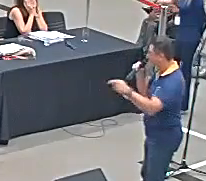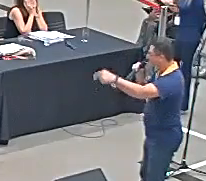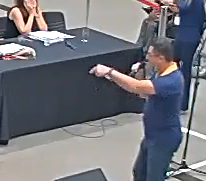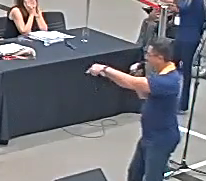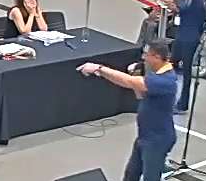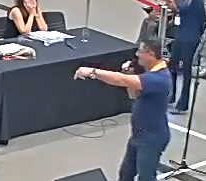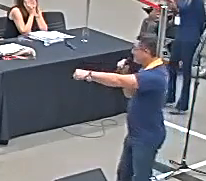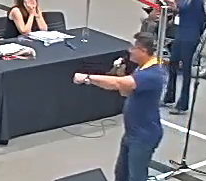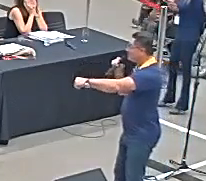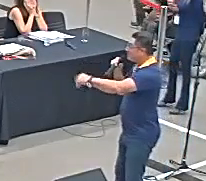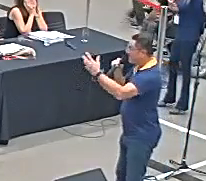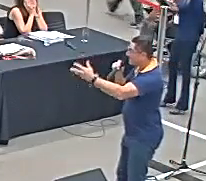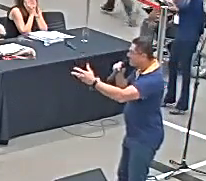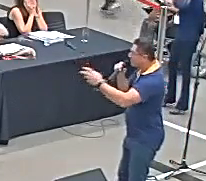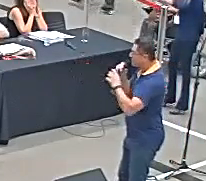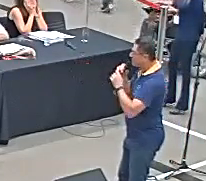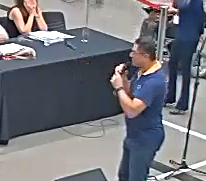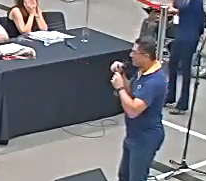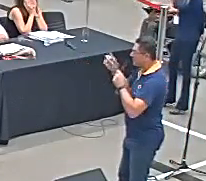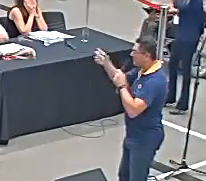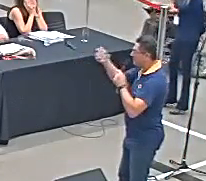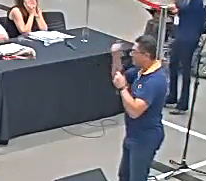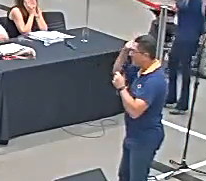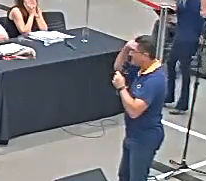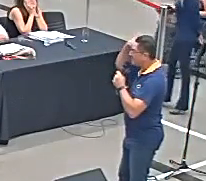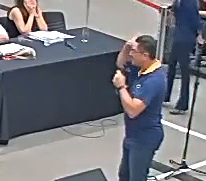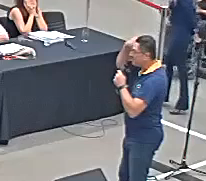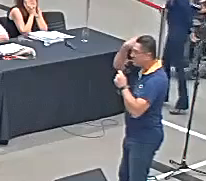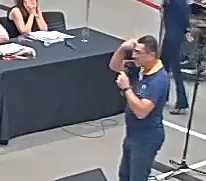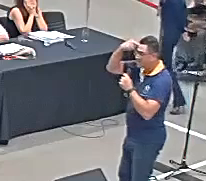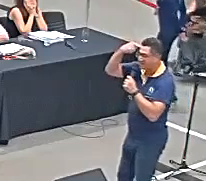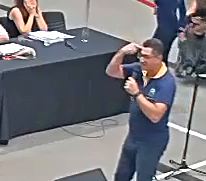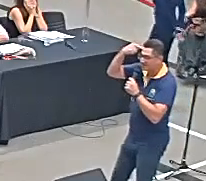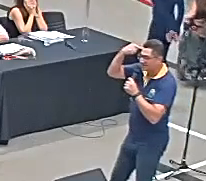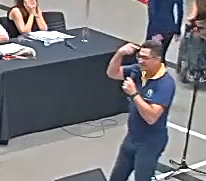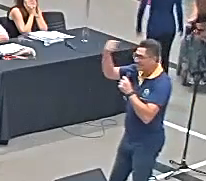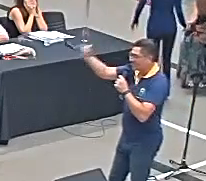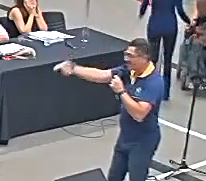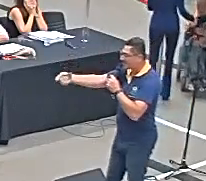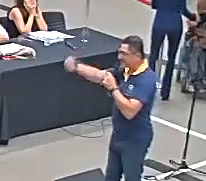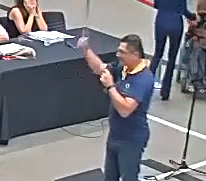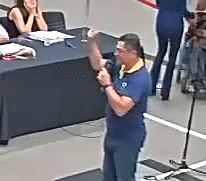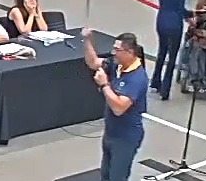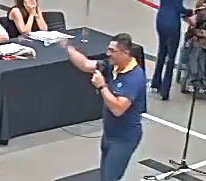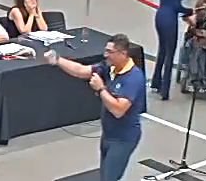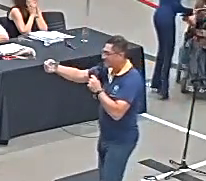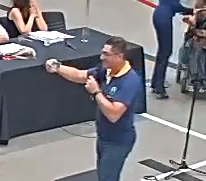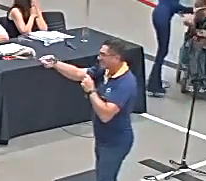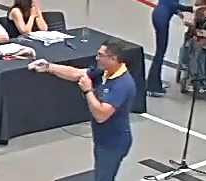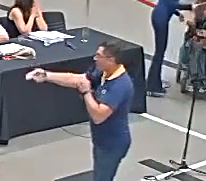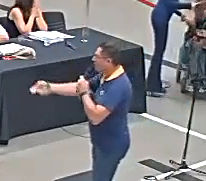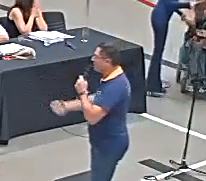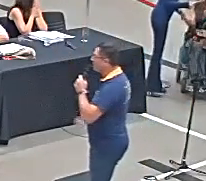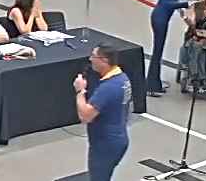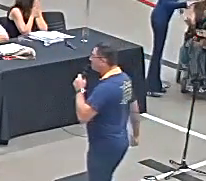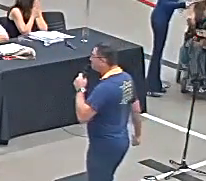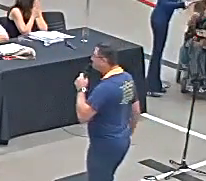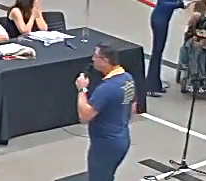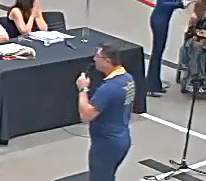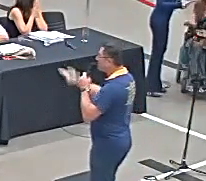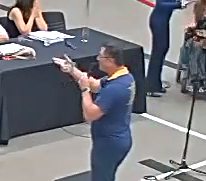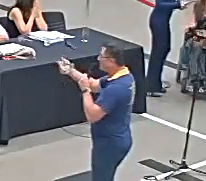Então deveria estar todos aqui aí diante disso a minha mulher entende que ela sabe ler ela é doutorada tem o segundo